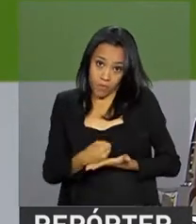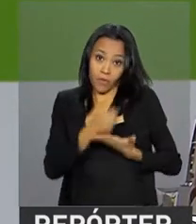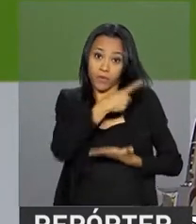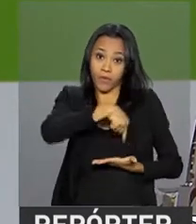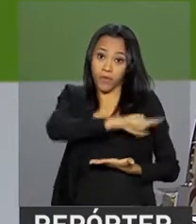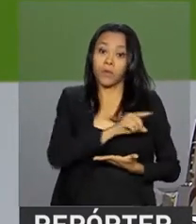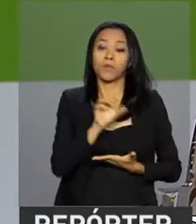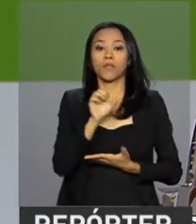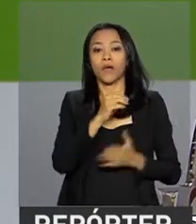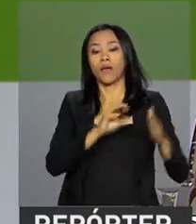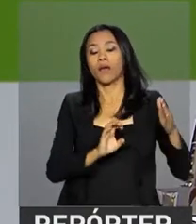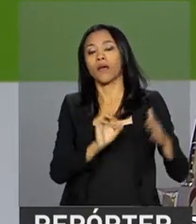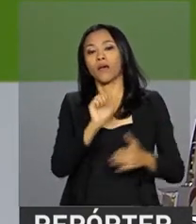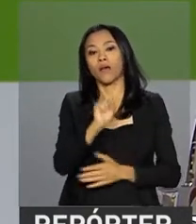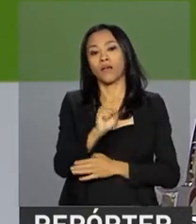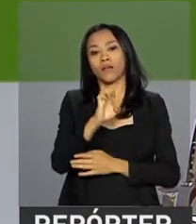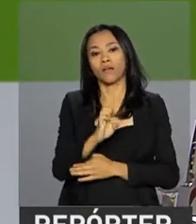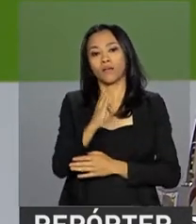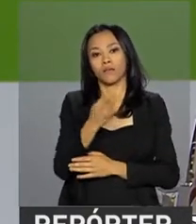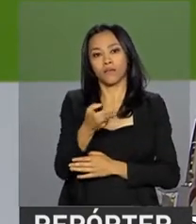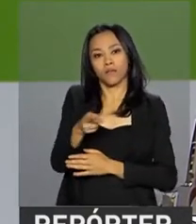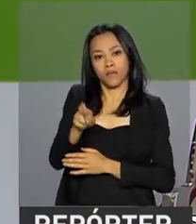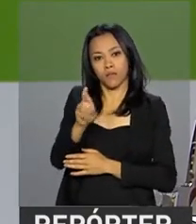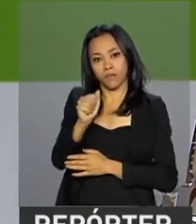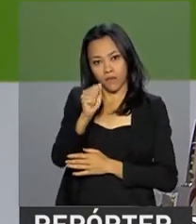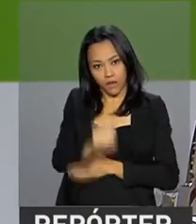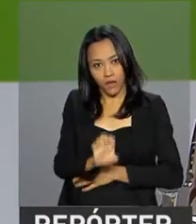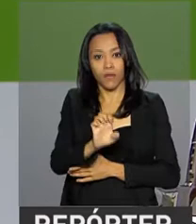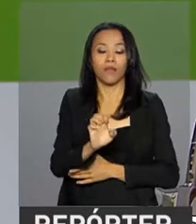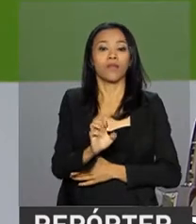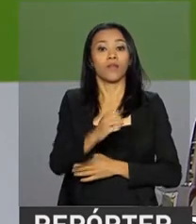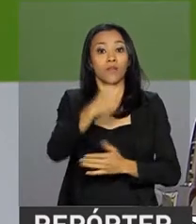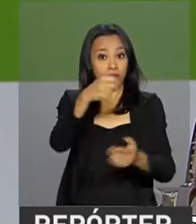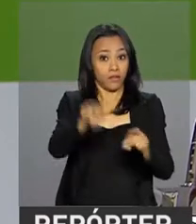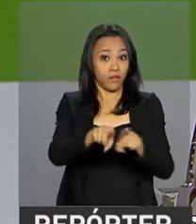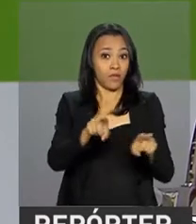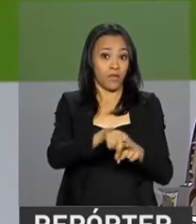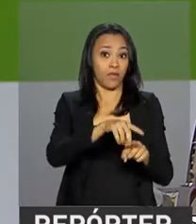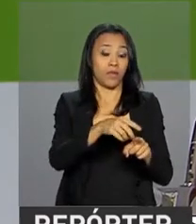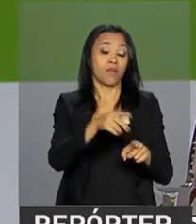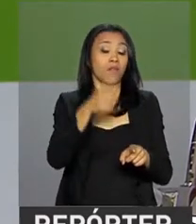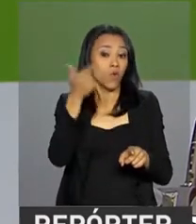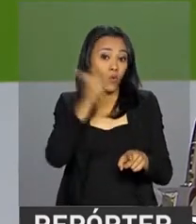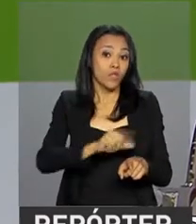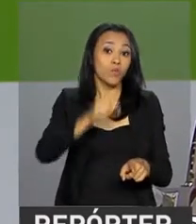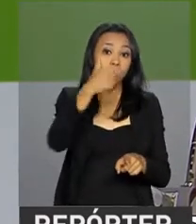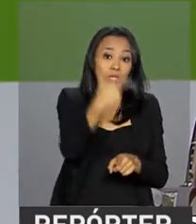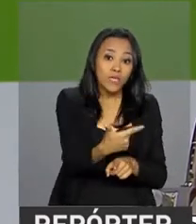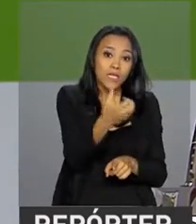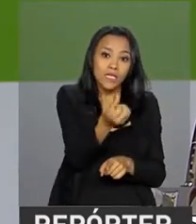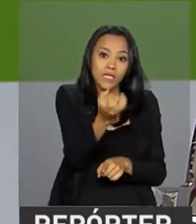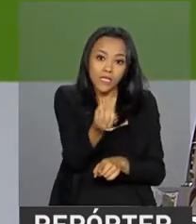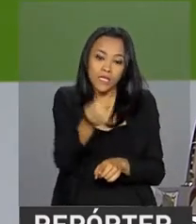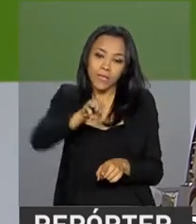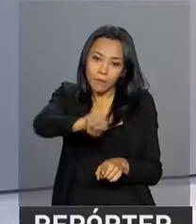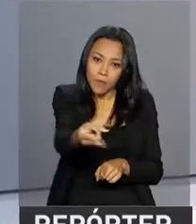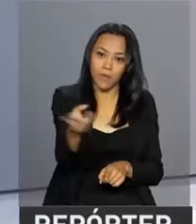por determinação do presidente da República, a chegar a 260 milhões de